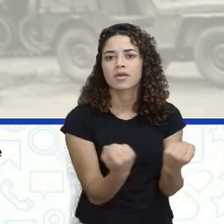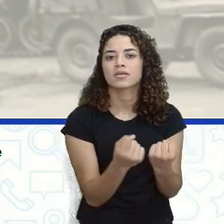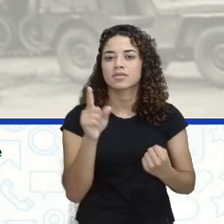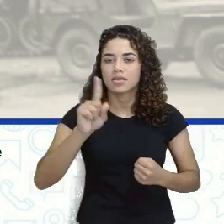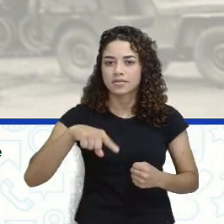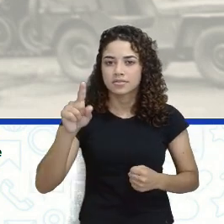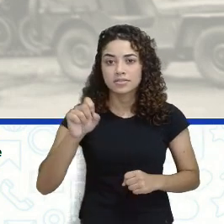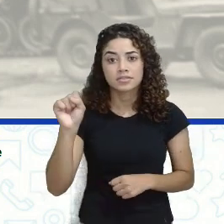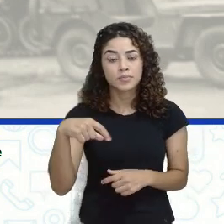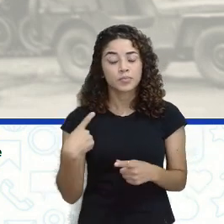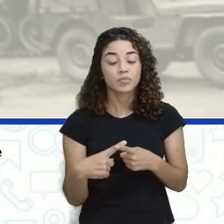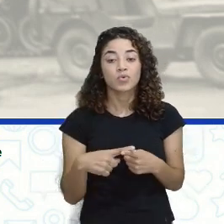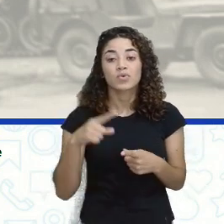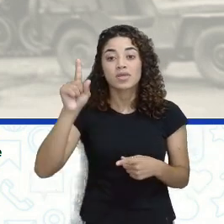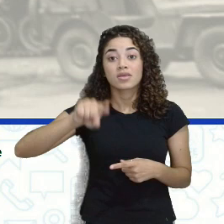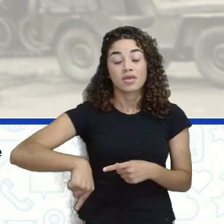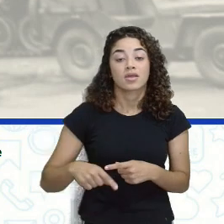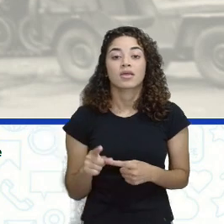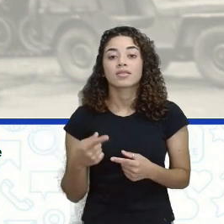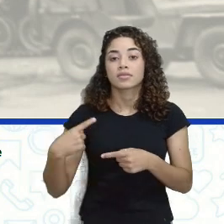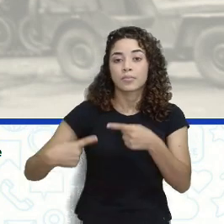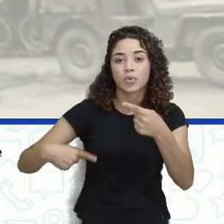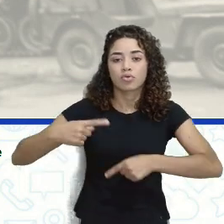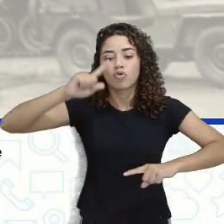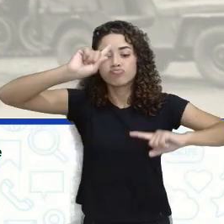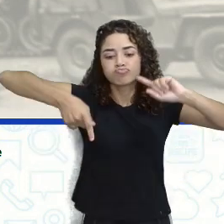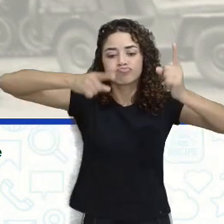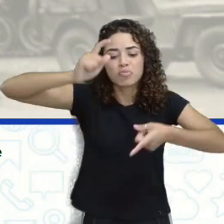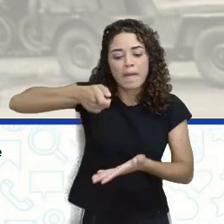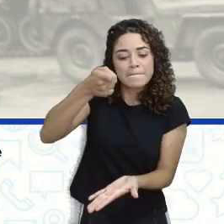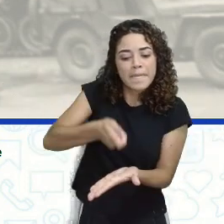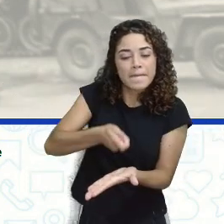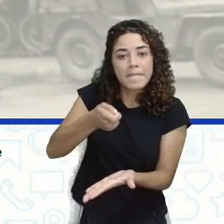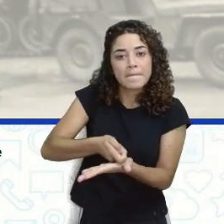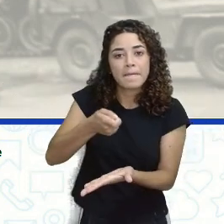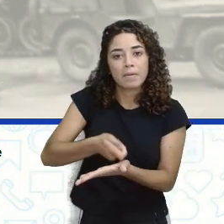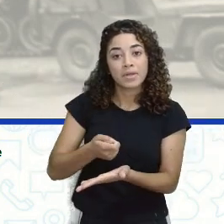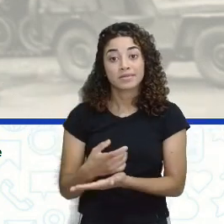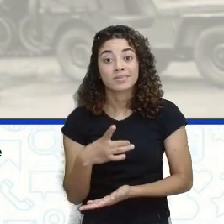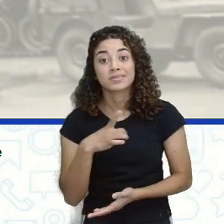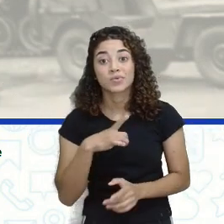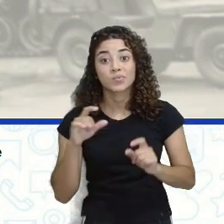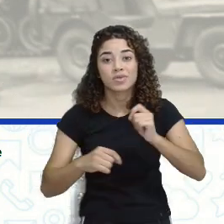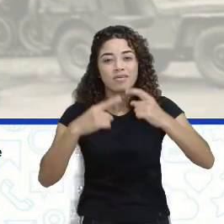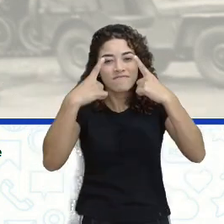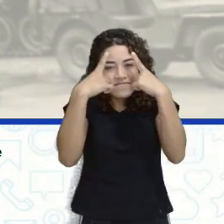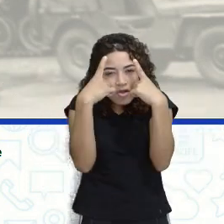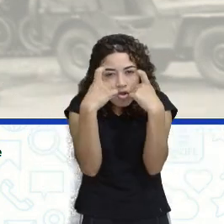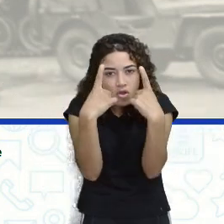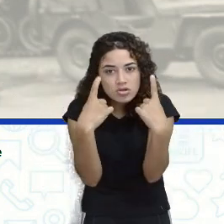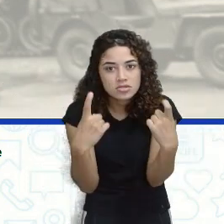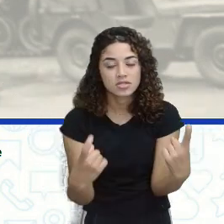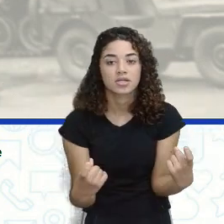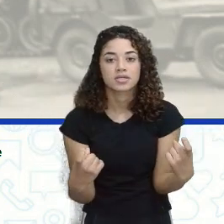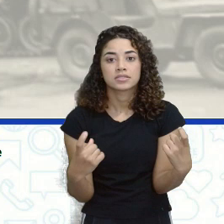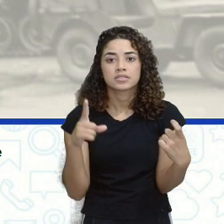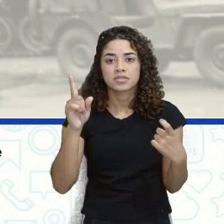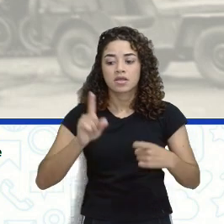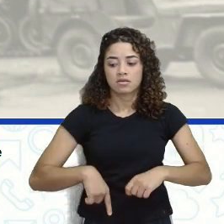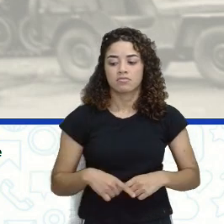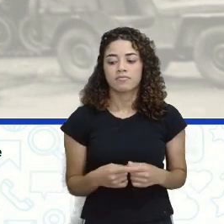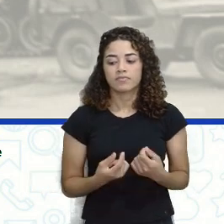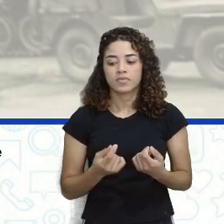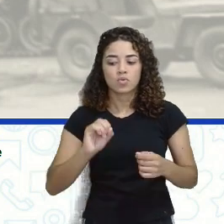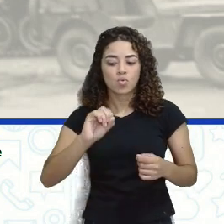ditatorial, porque ele é um regime político autoritário, mantido pela violência, seja a violência